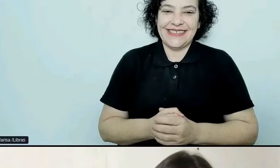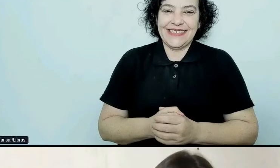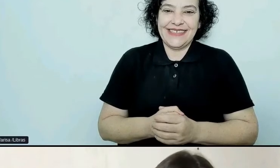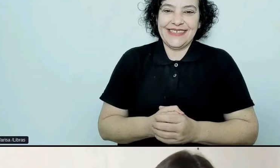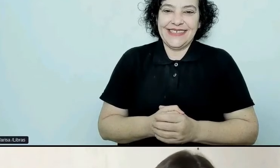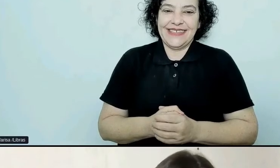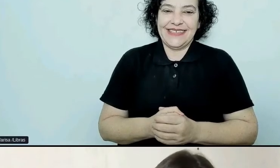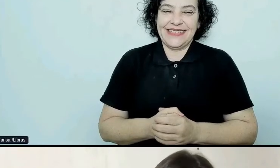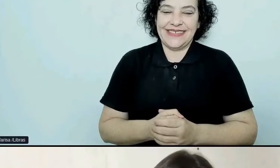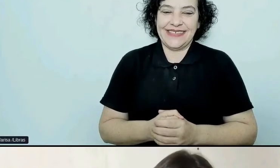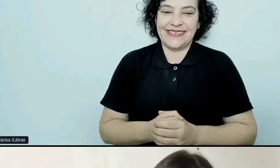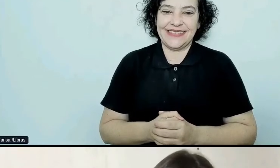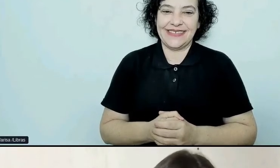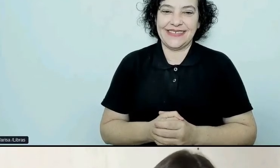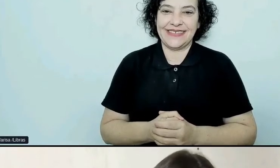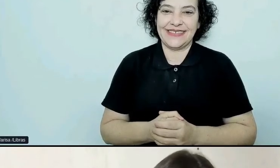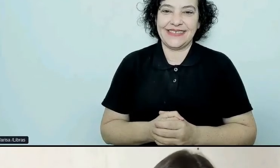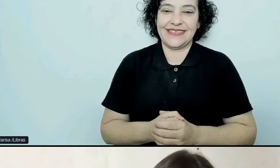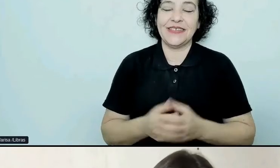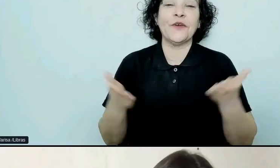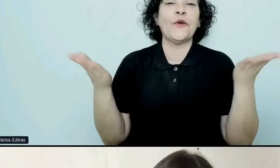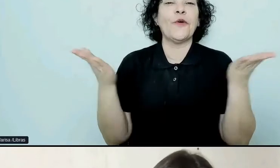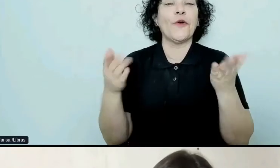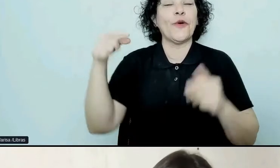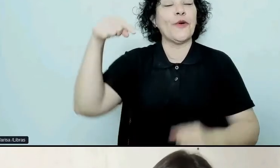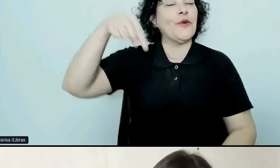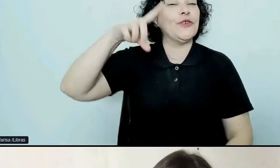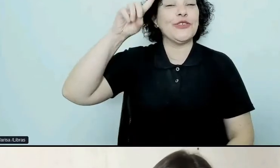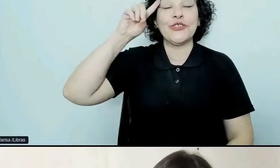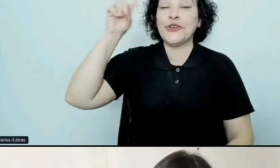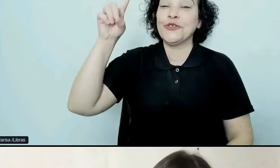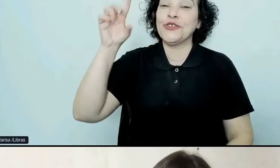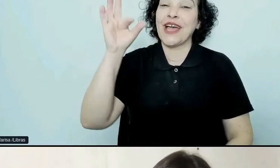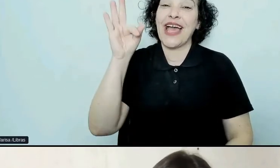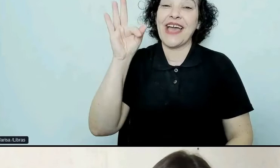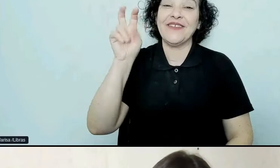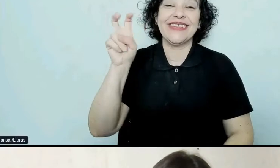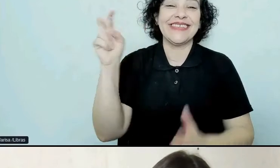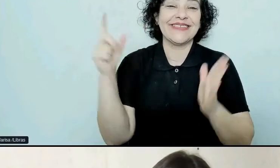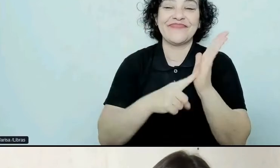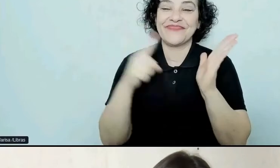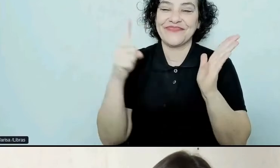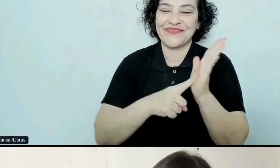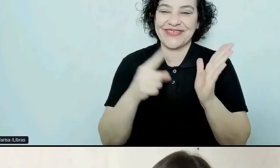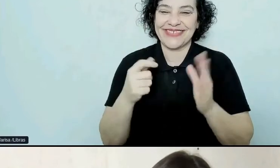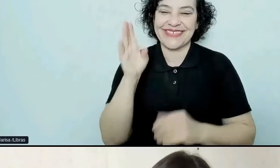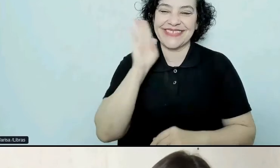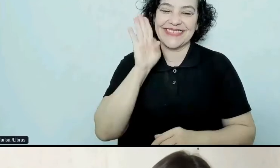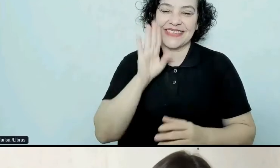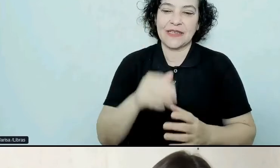hora. Reinicia, dá um refresh na página aí, reinicia a página que vai.